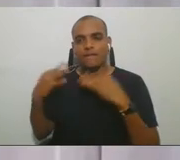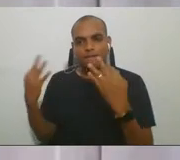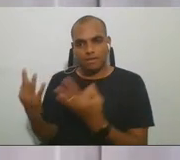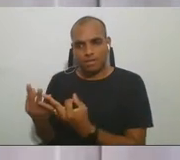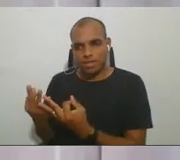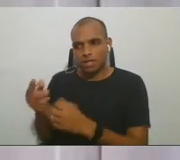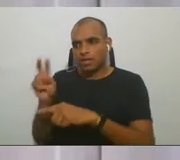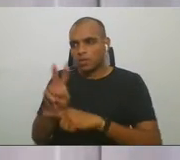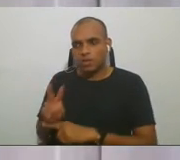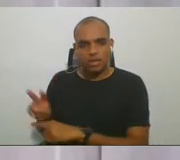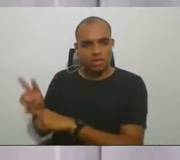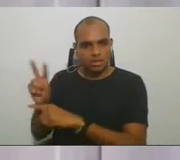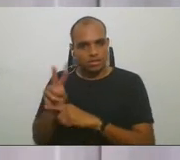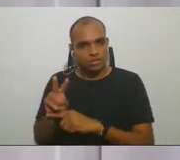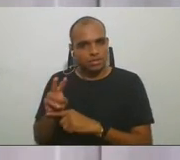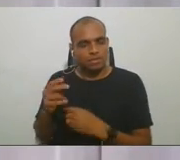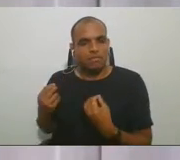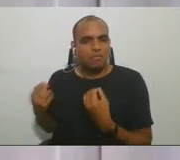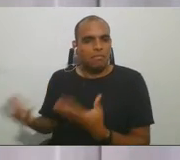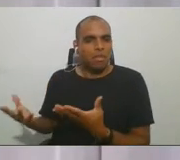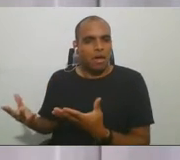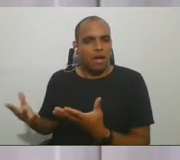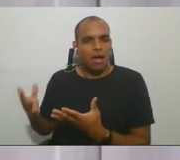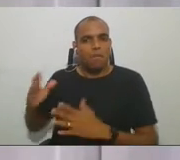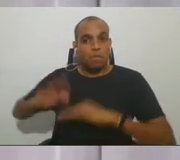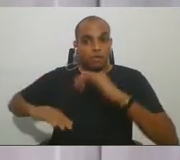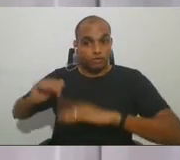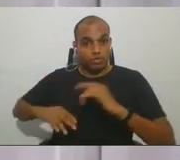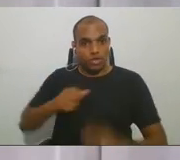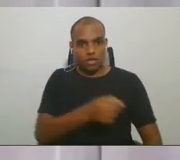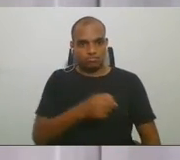e possibilitar que as mulheres efetivamente